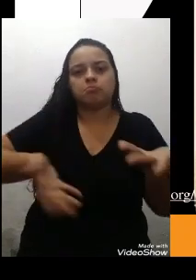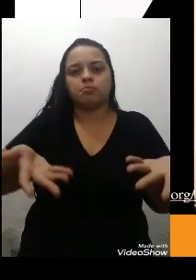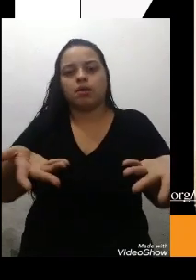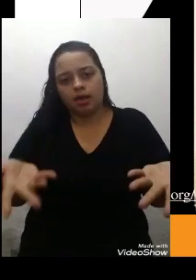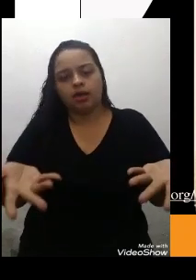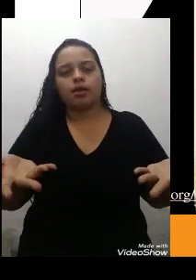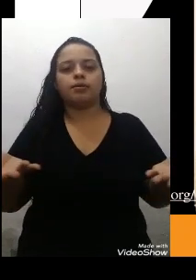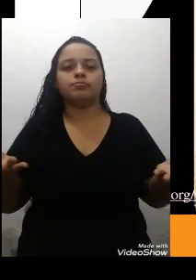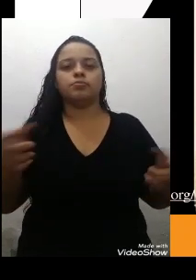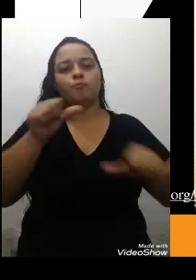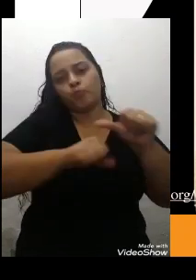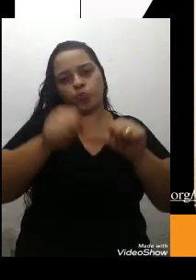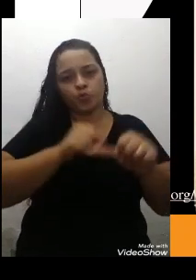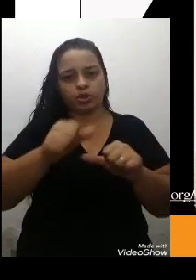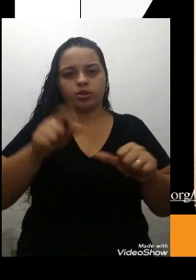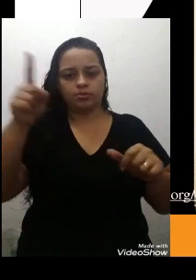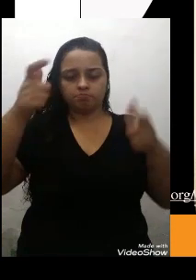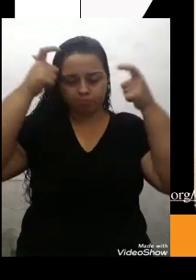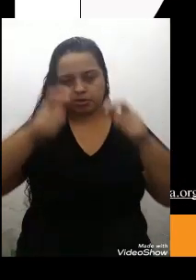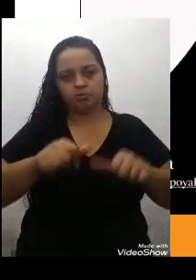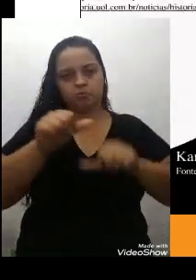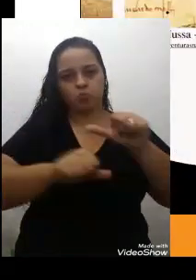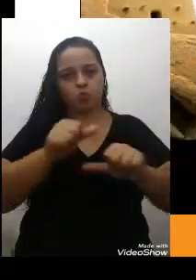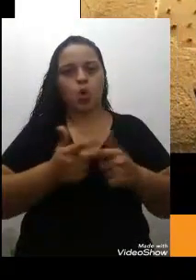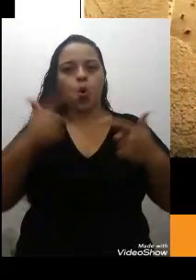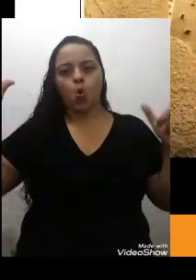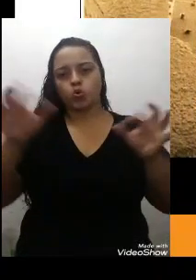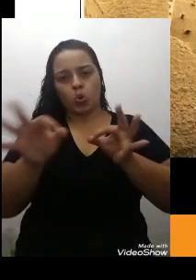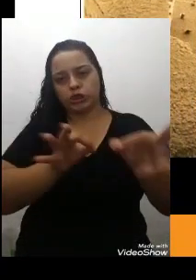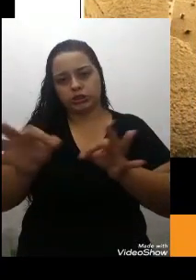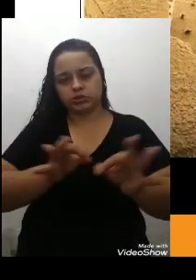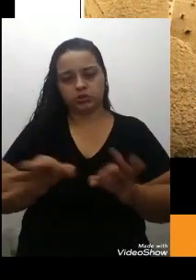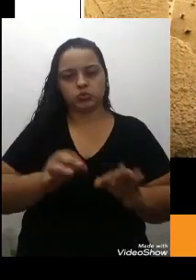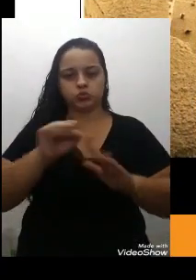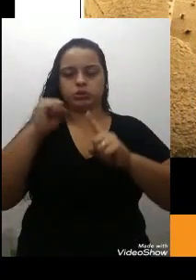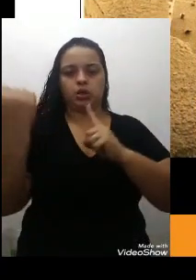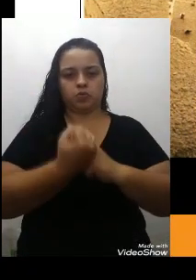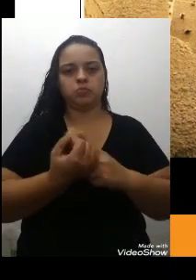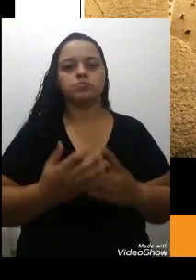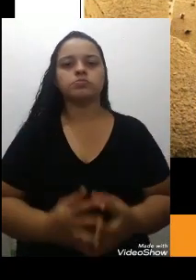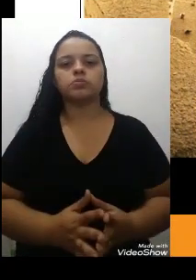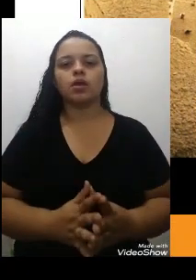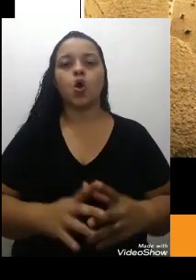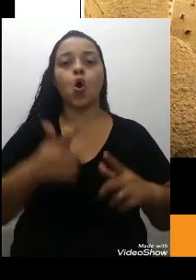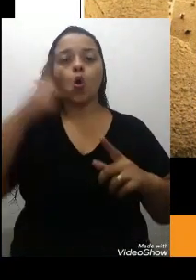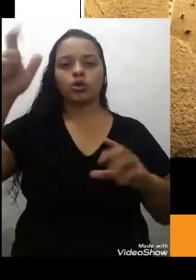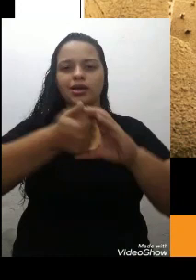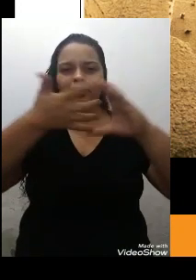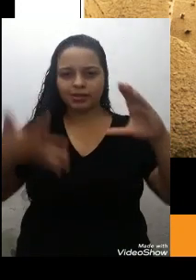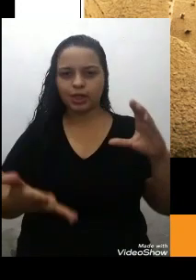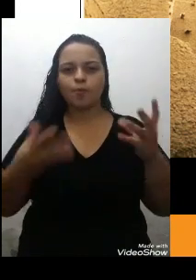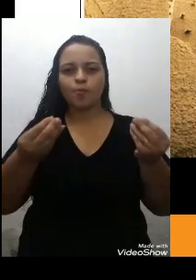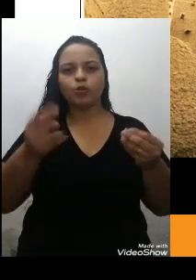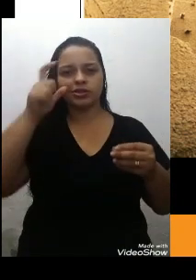se transformando em outras formas de organizações sociais. Outra característica que chama atenção no Império